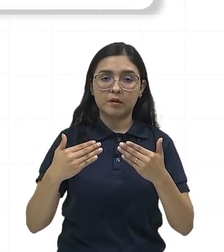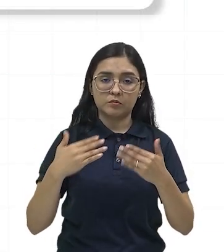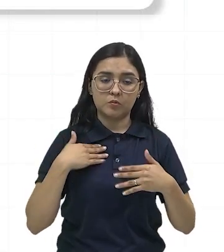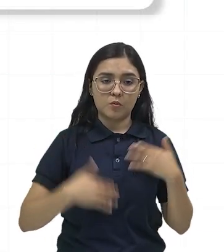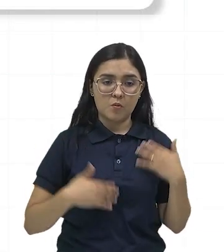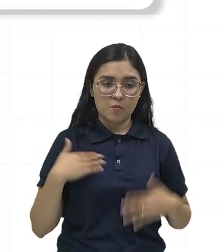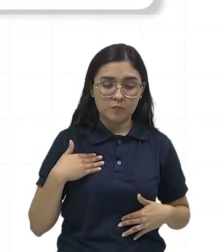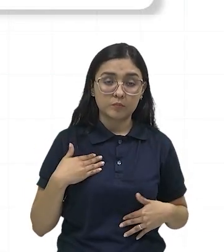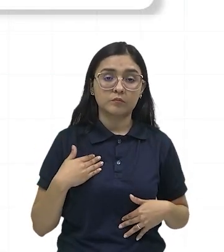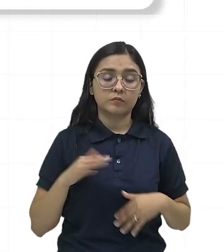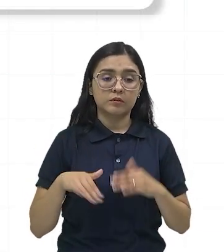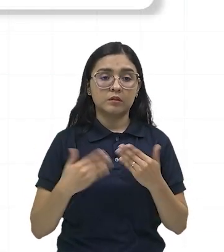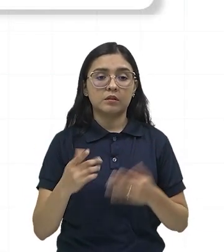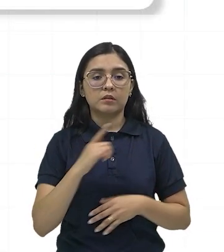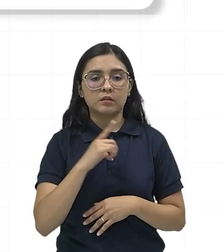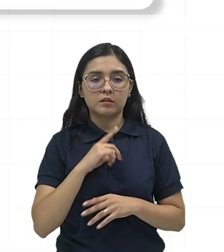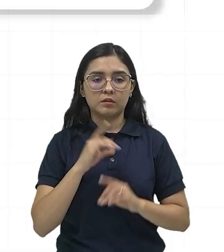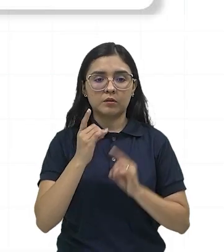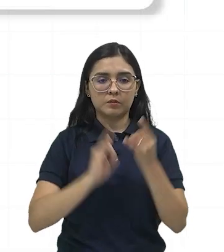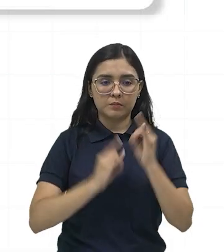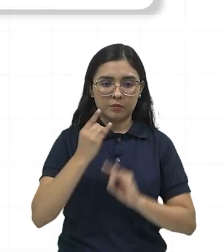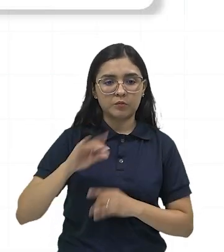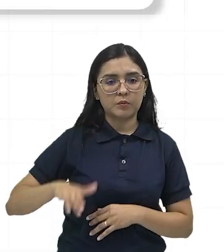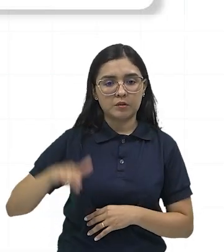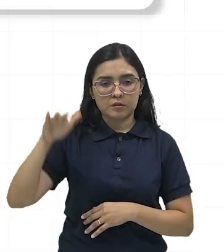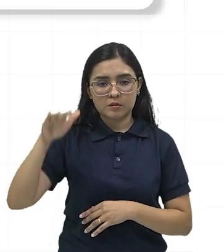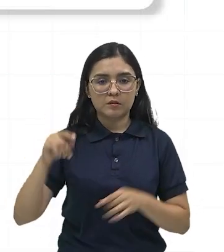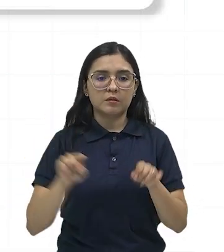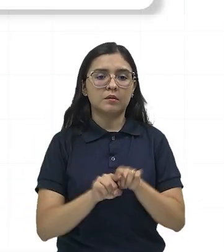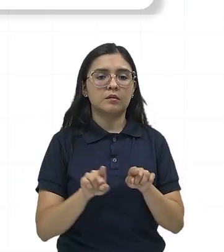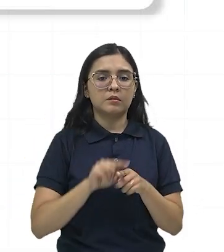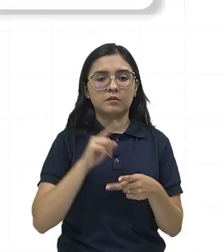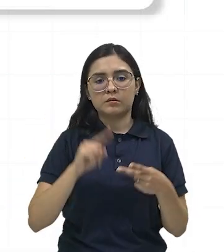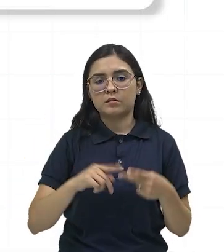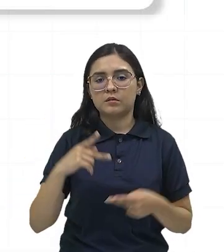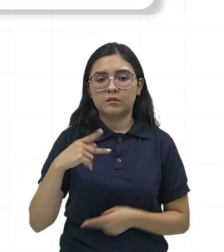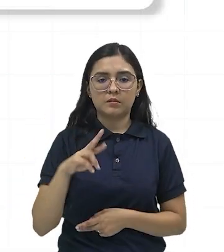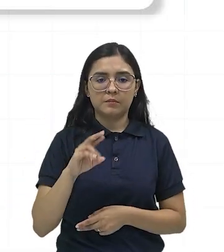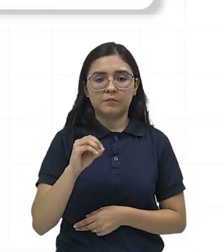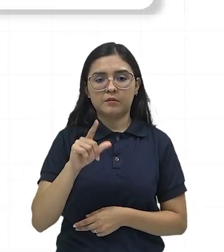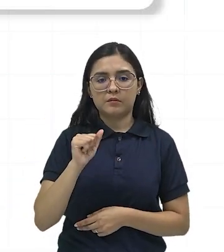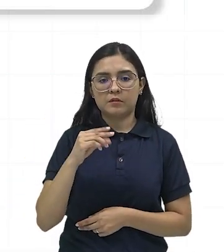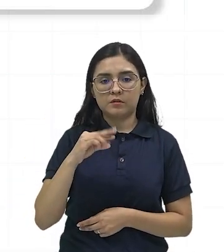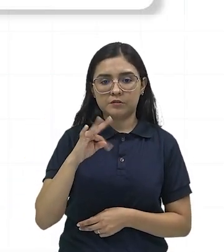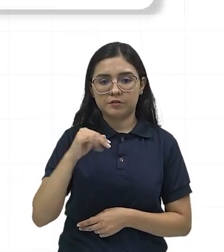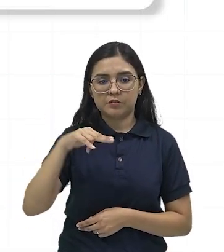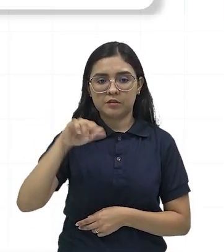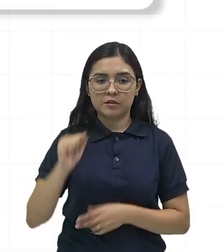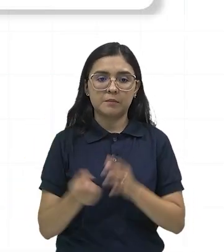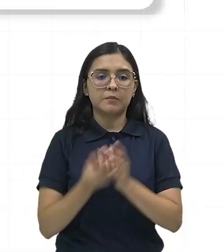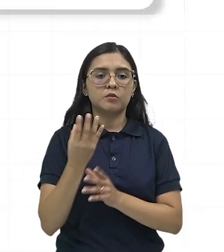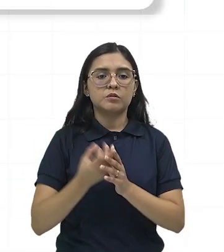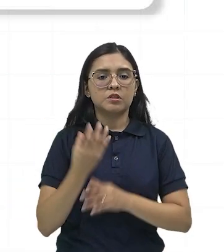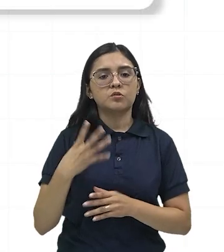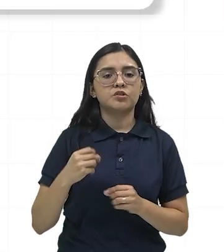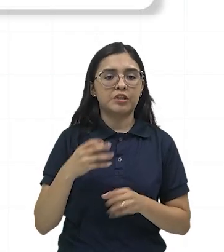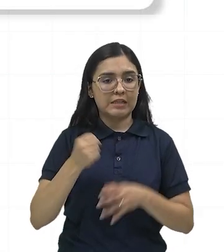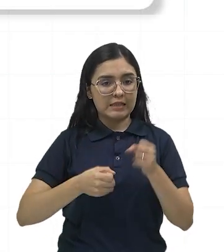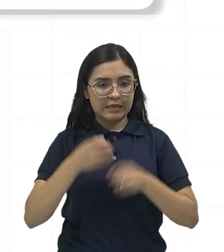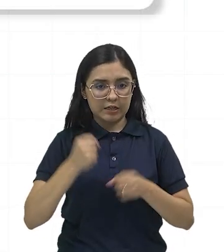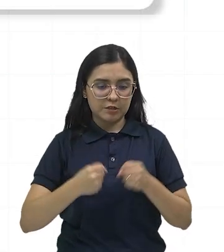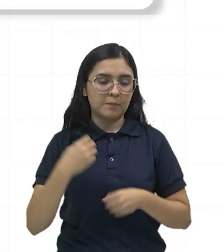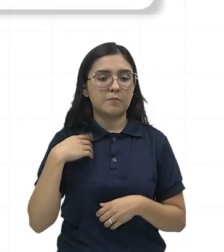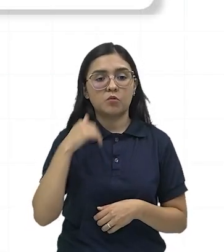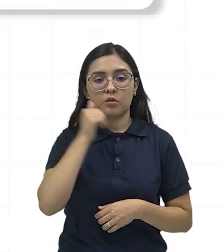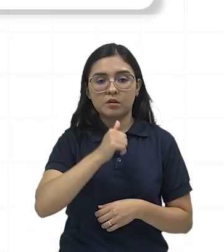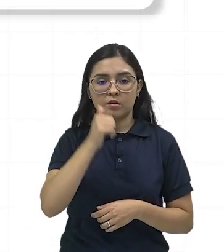né? Então, nós temos aí hormônio do crescimento, prolactina, que tem a ver com a produção de leite,